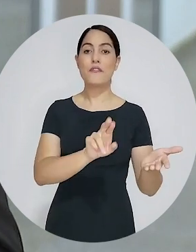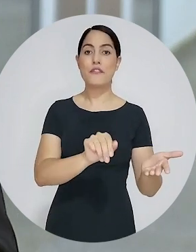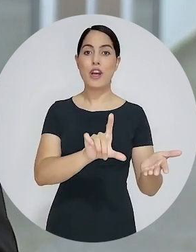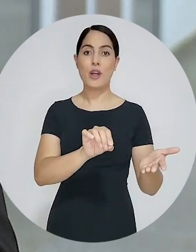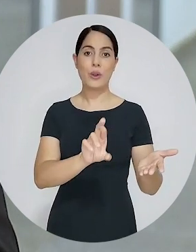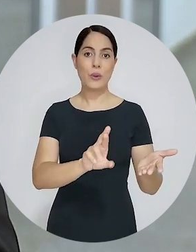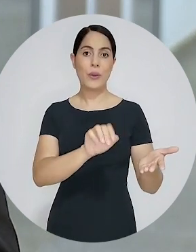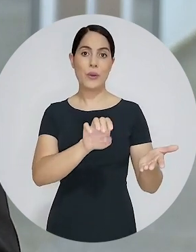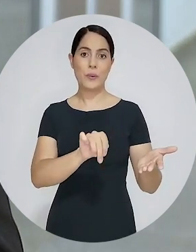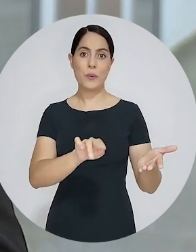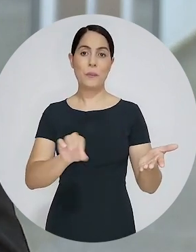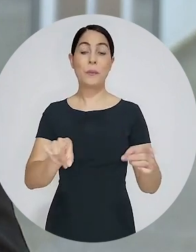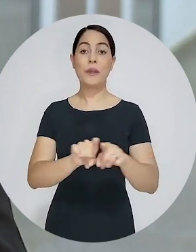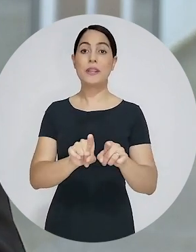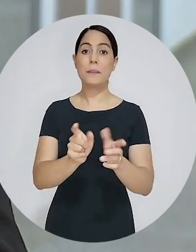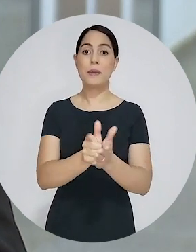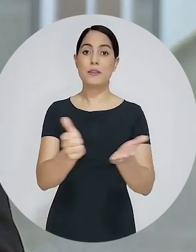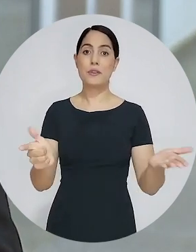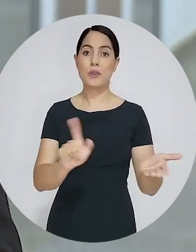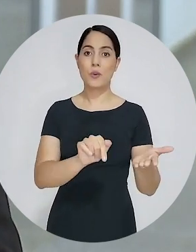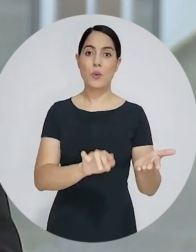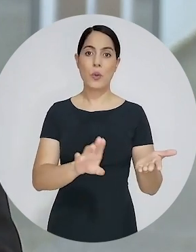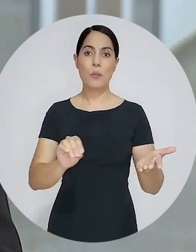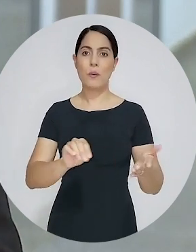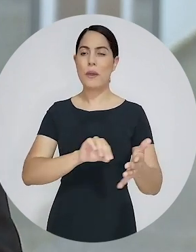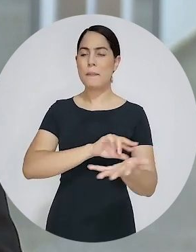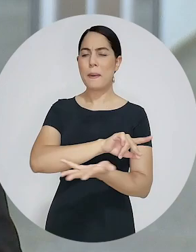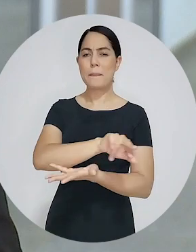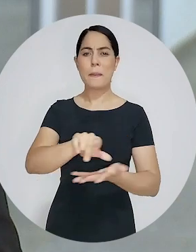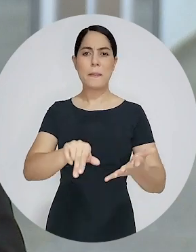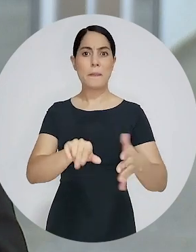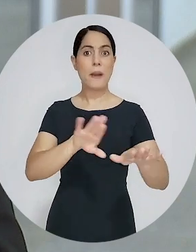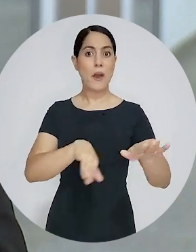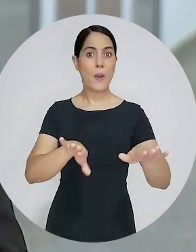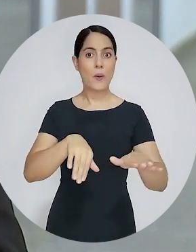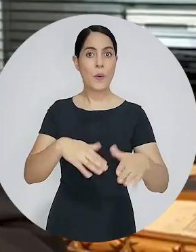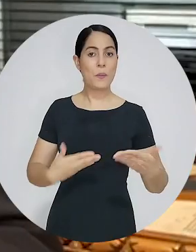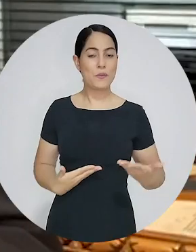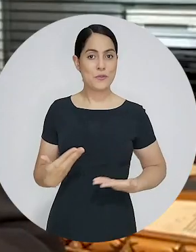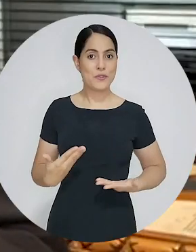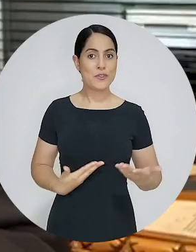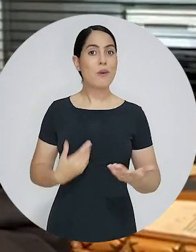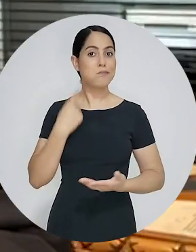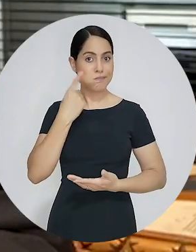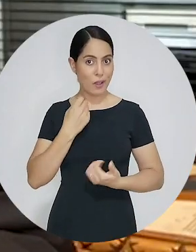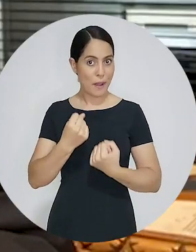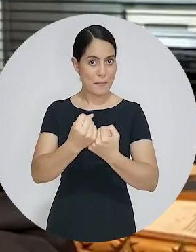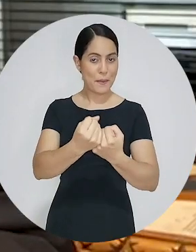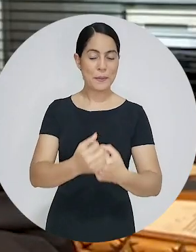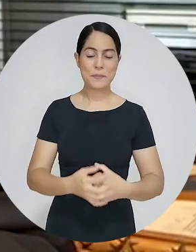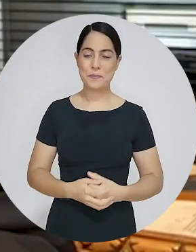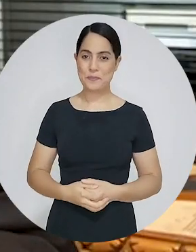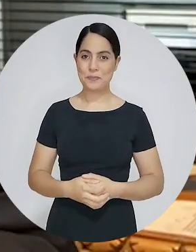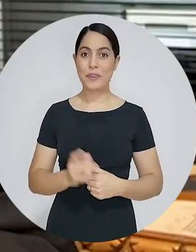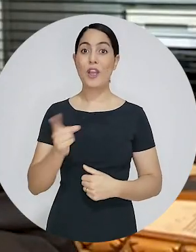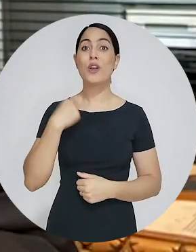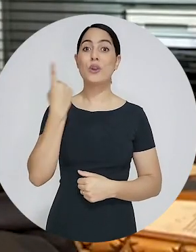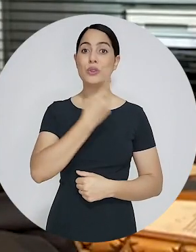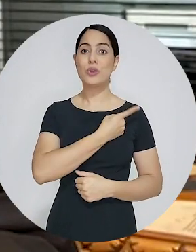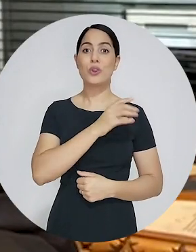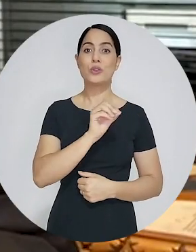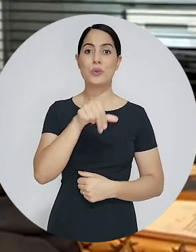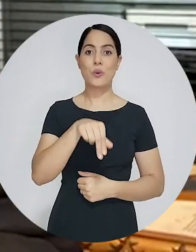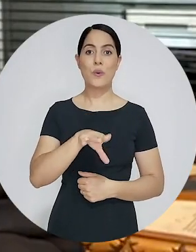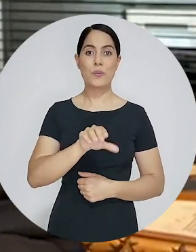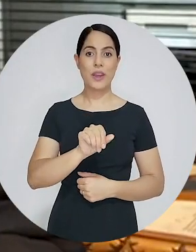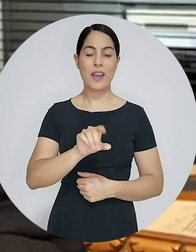Econômico e o Globo e o Clube de Serviços aos Advogados. Nós, do CONCAD, temos feito um trabalho